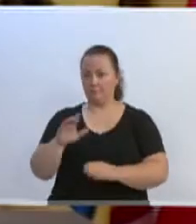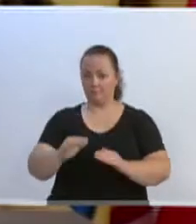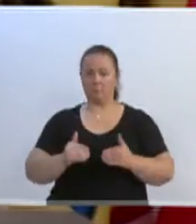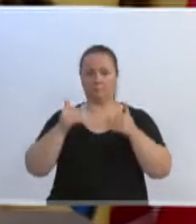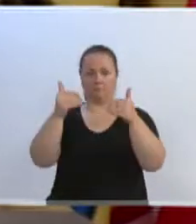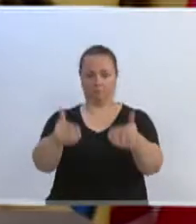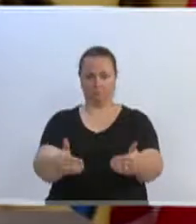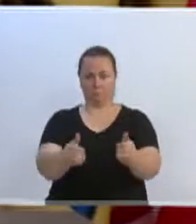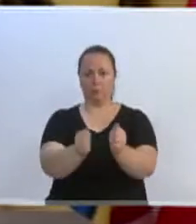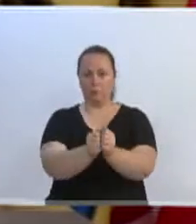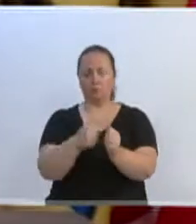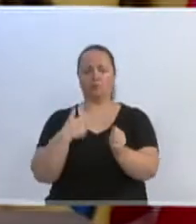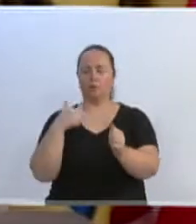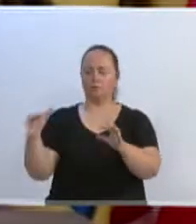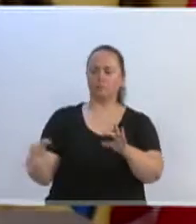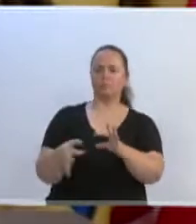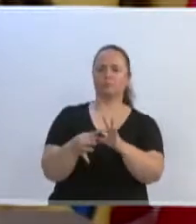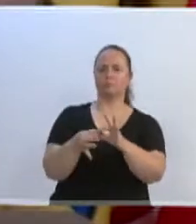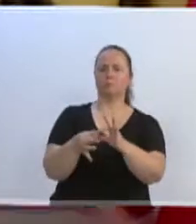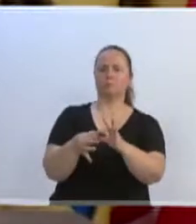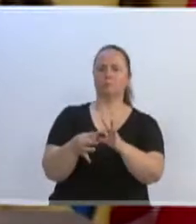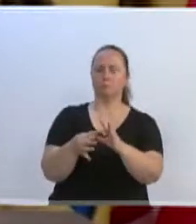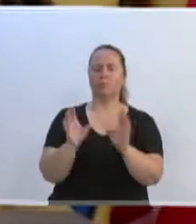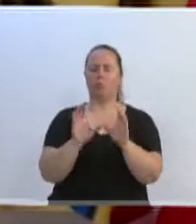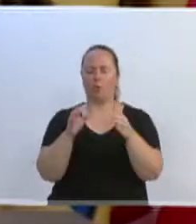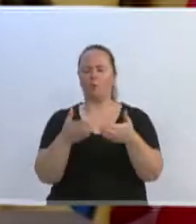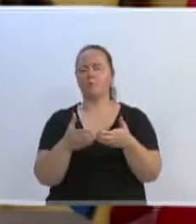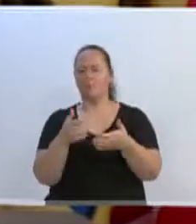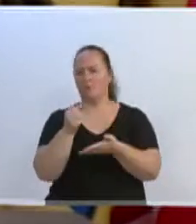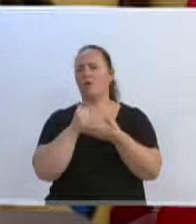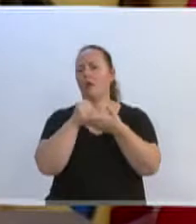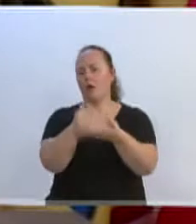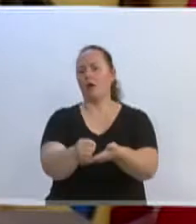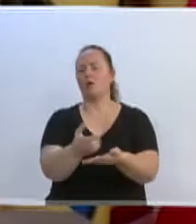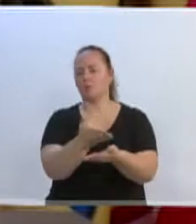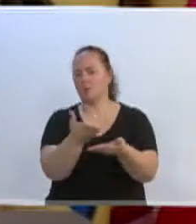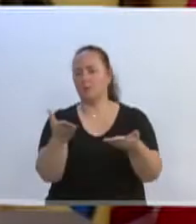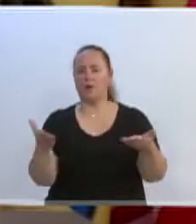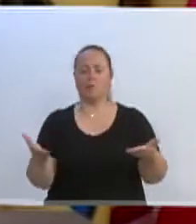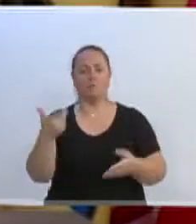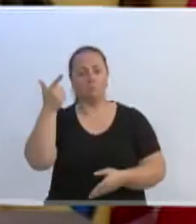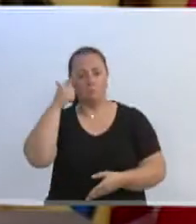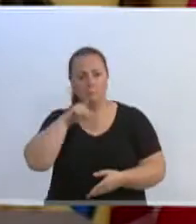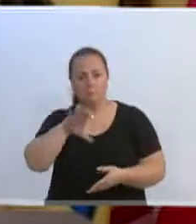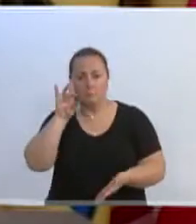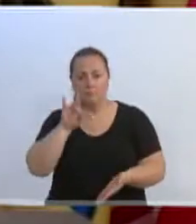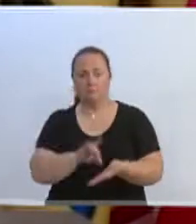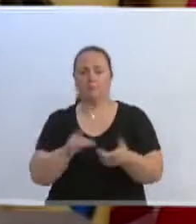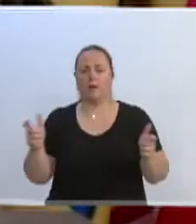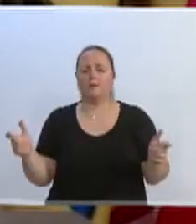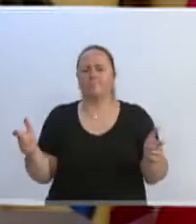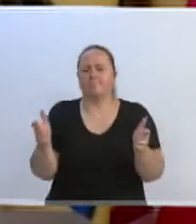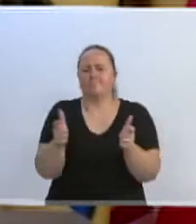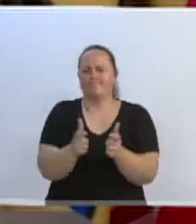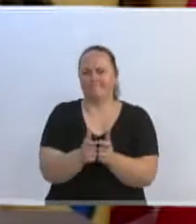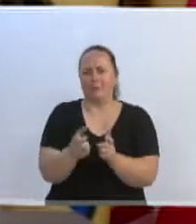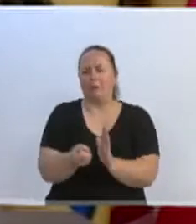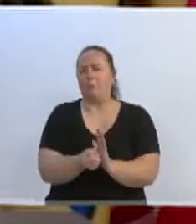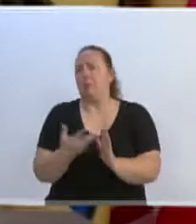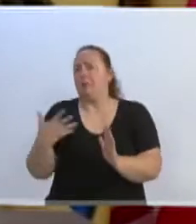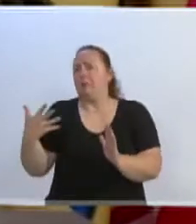ser parceiro para poder juntamente com mais uma comissão está ajudando para que nós consigamos diminuir esse número de